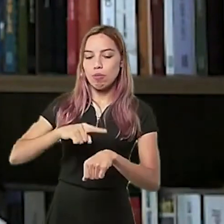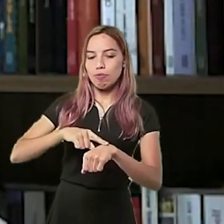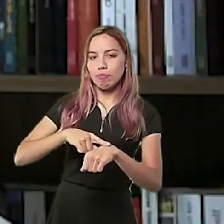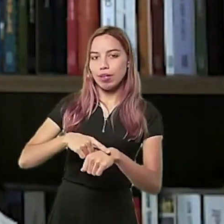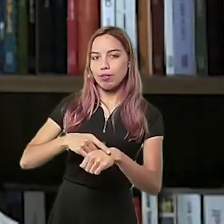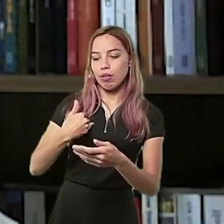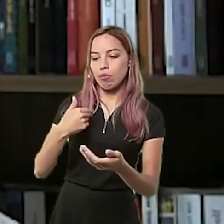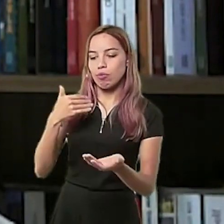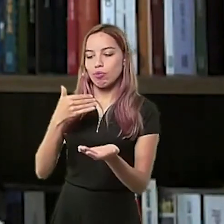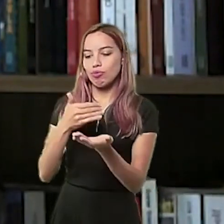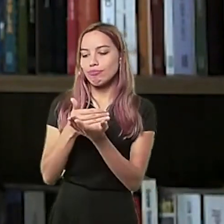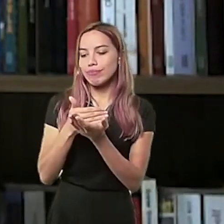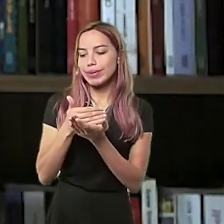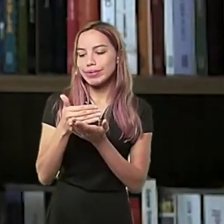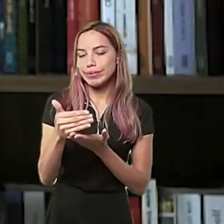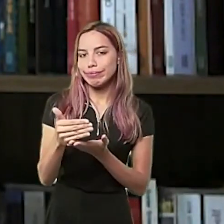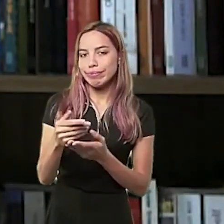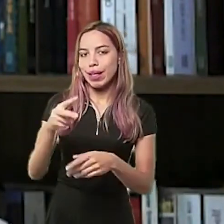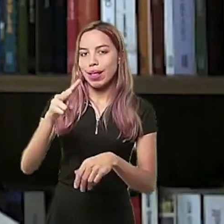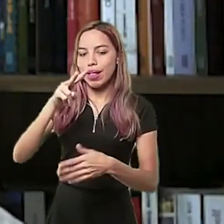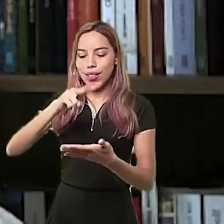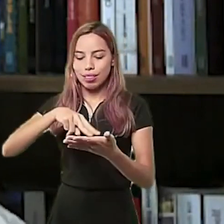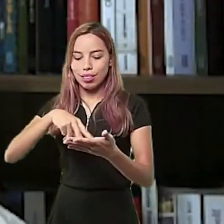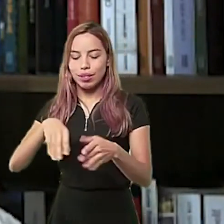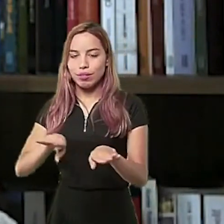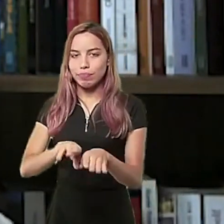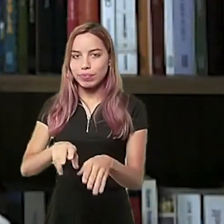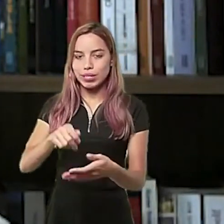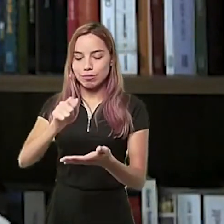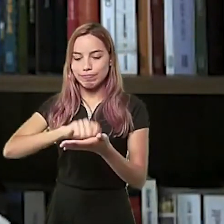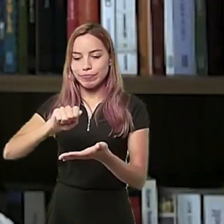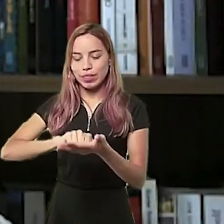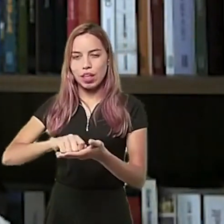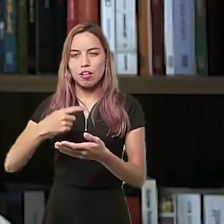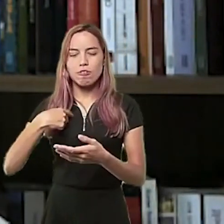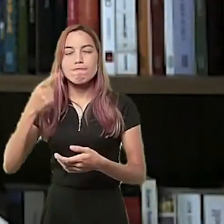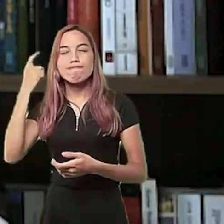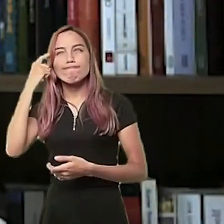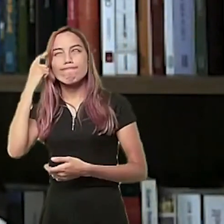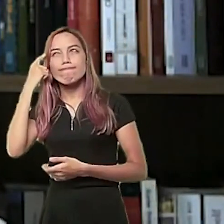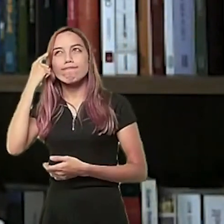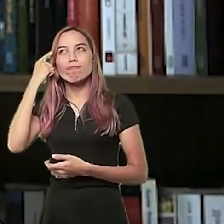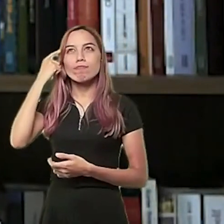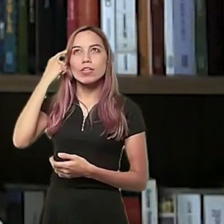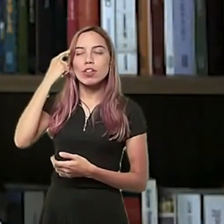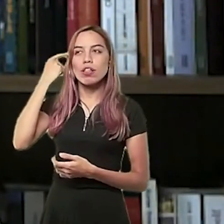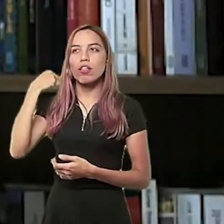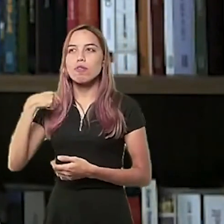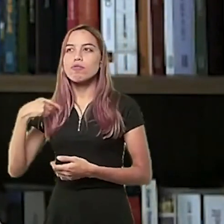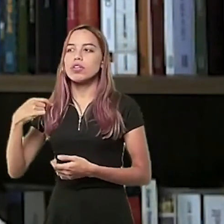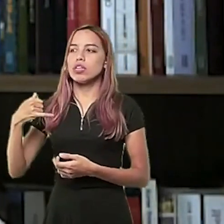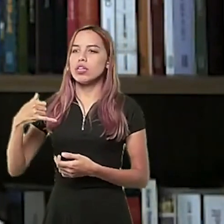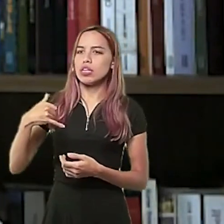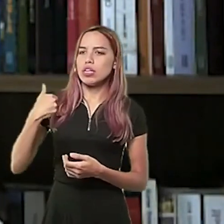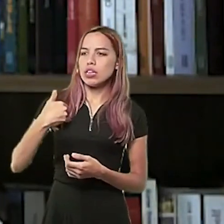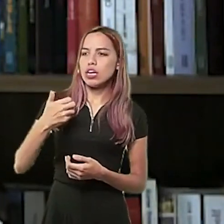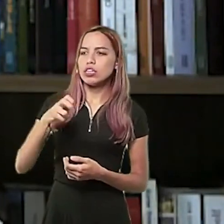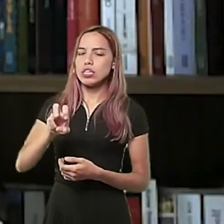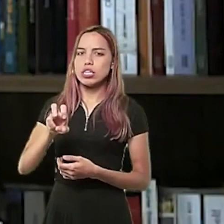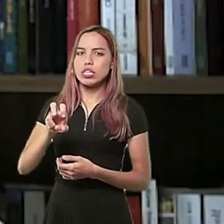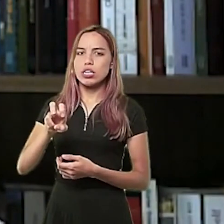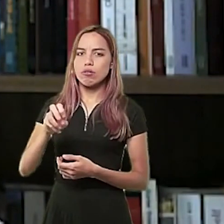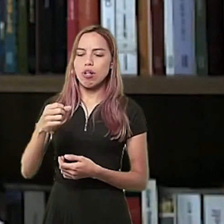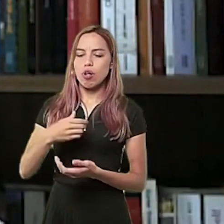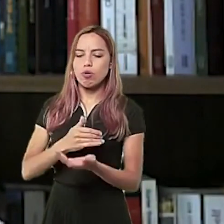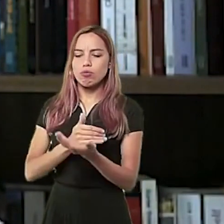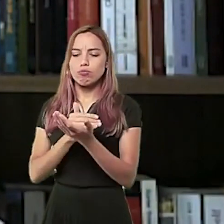que eu fico tentando, como eu era muito novinho, né? Eu me alfabetizei com 5 anos e meio, eu